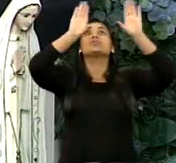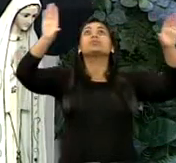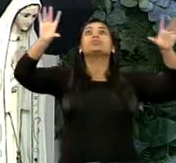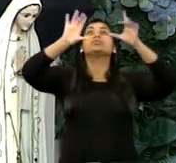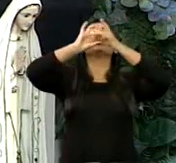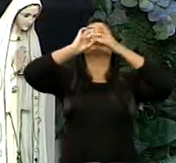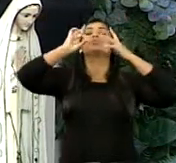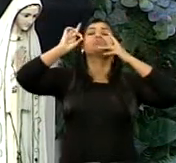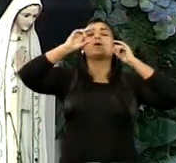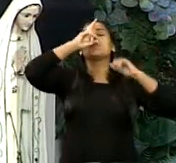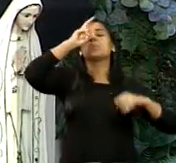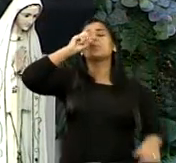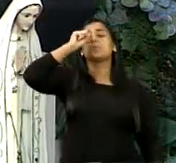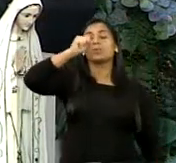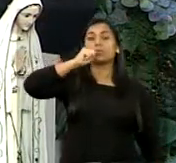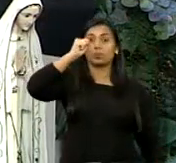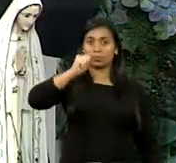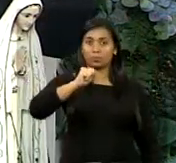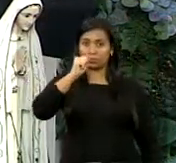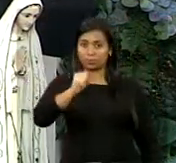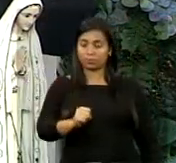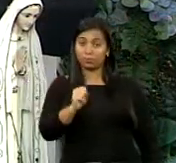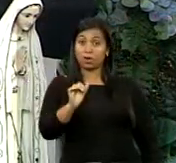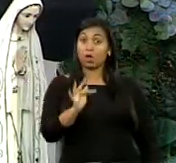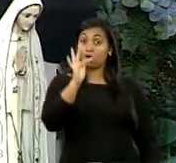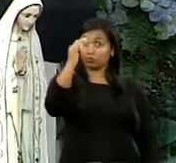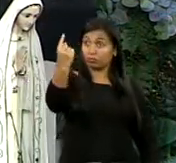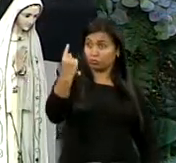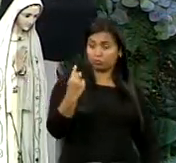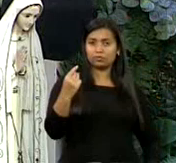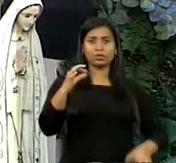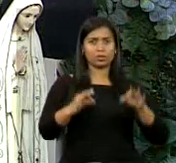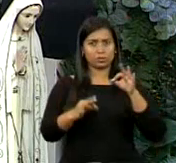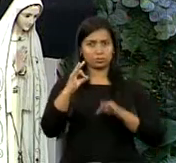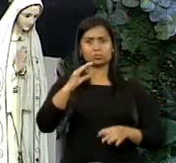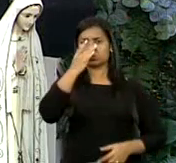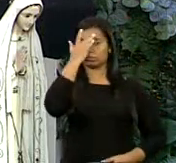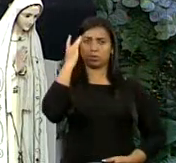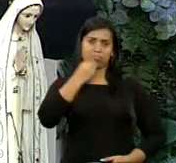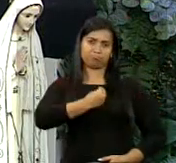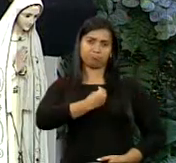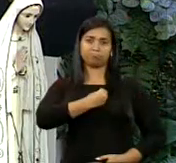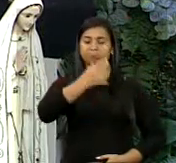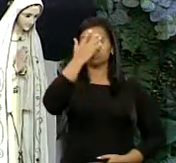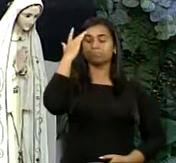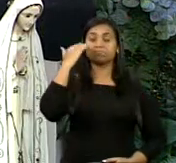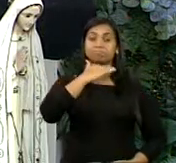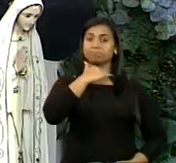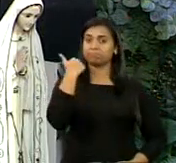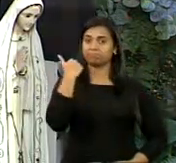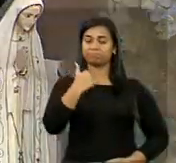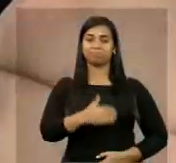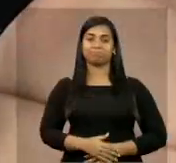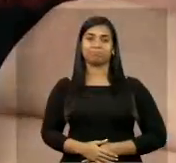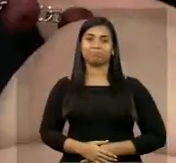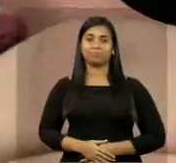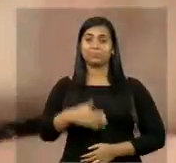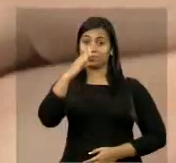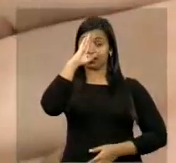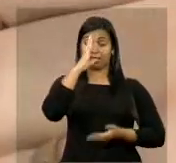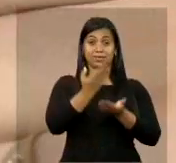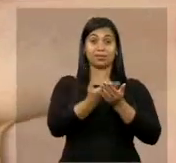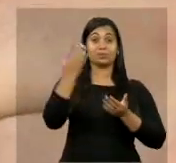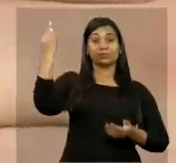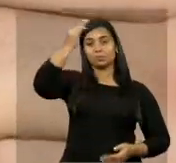terceiro dia, subiu aos céus, está sentado à direita de Deus Pai Todo-Poderoso, de onde há de vir a julgar os vivos e os